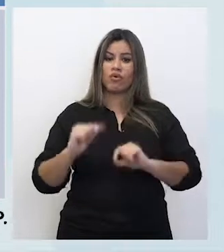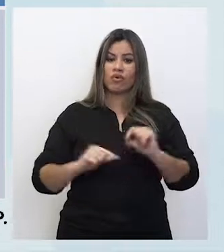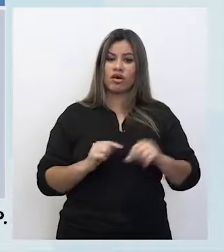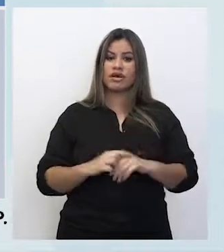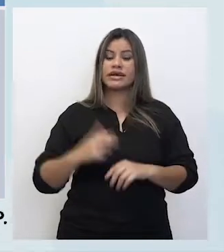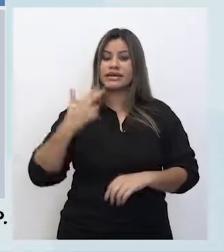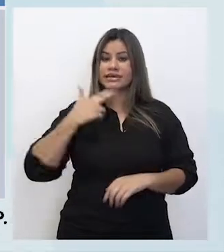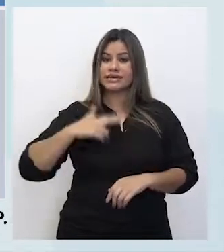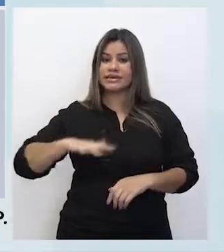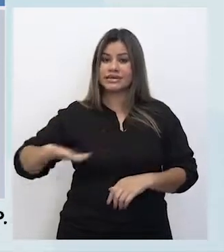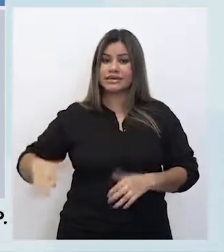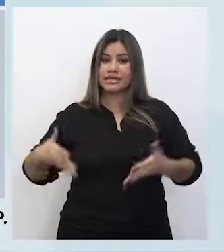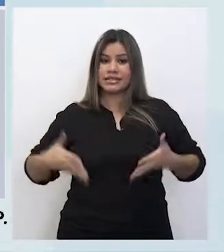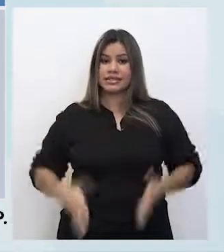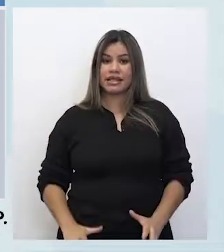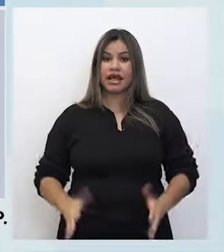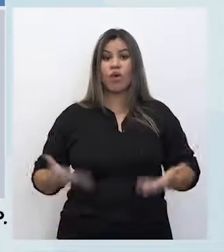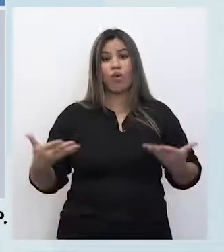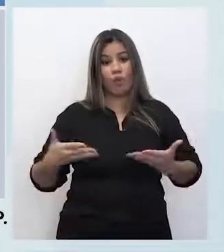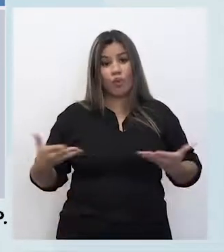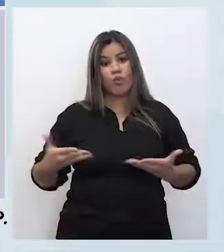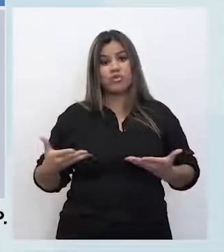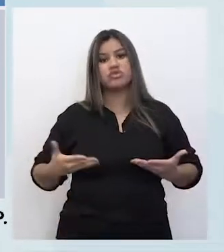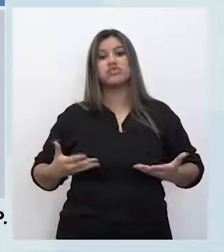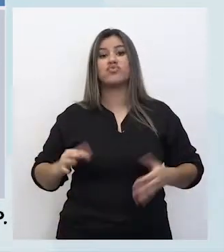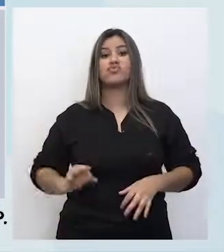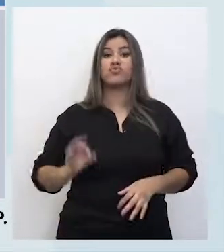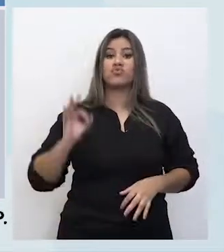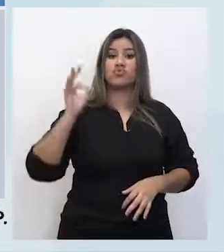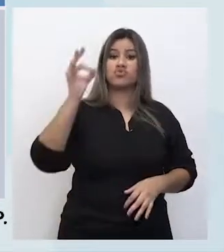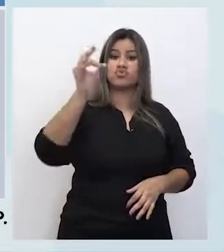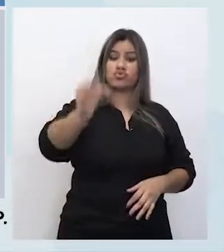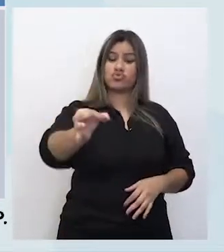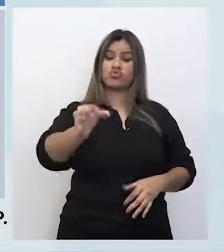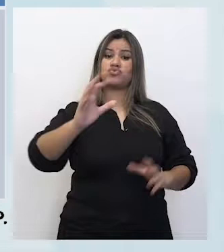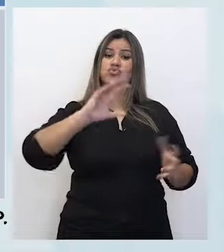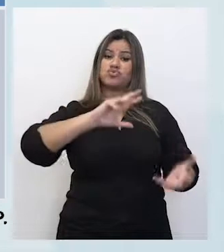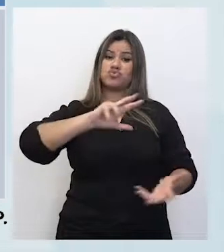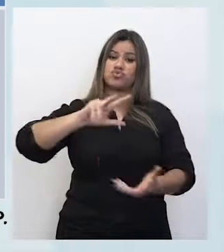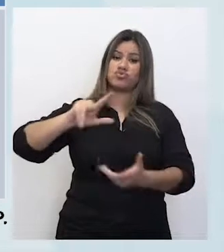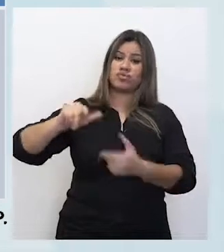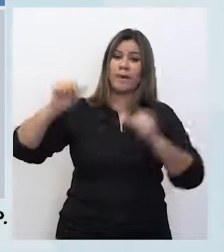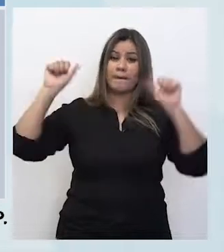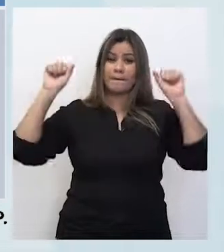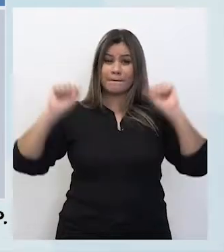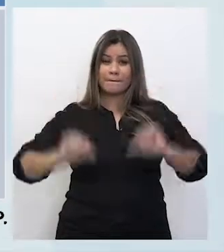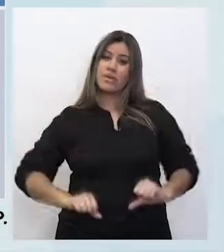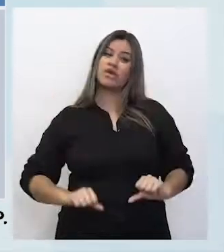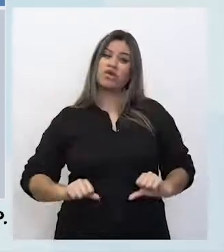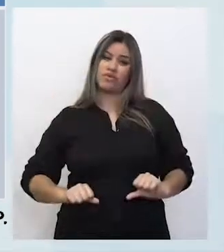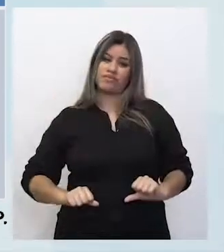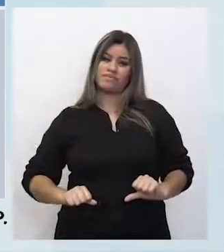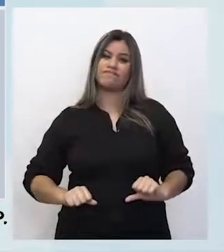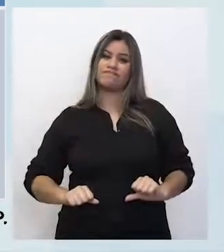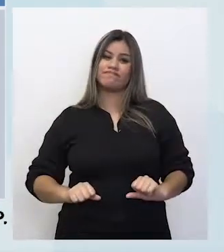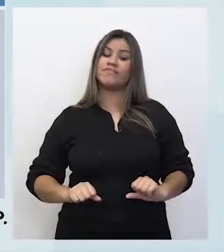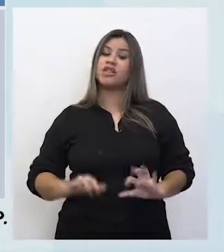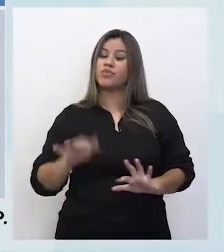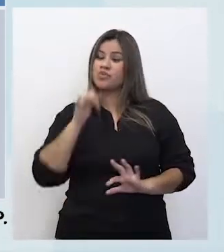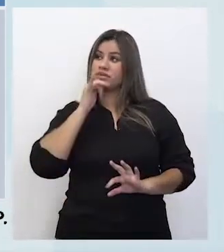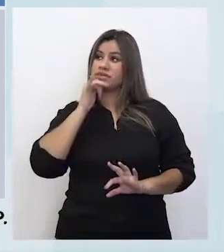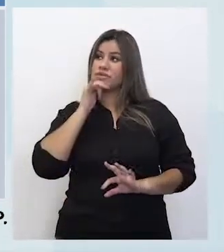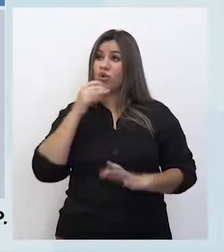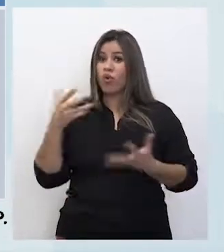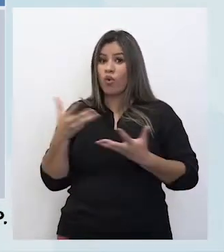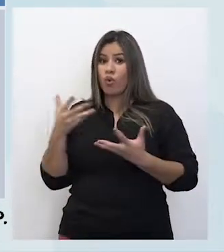uma criança que nasce hoje, para ela o mundo está pior que para os pais dela.